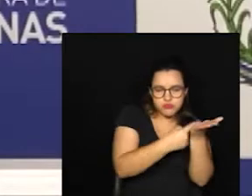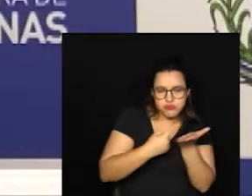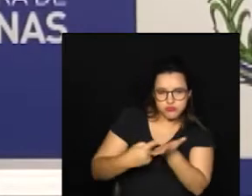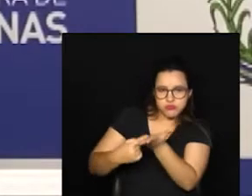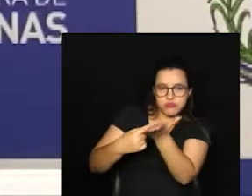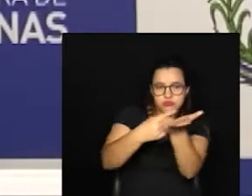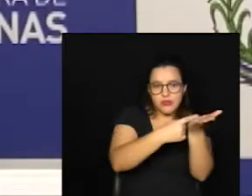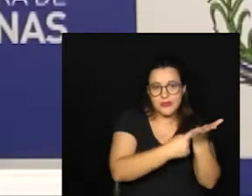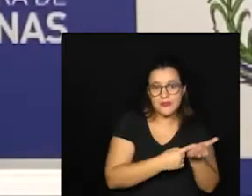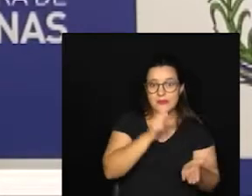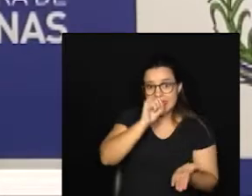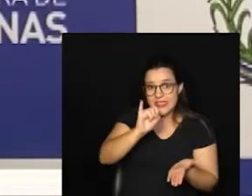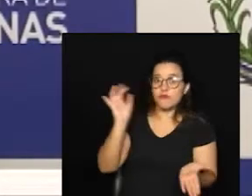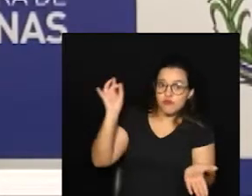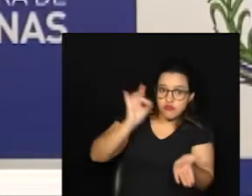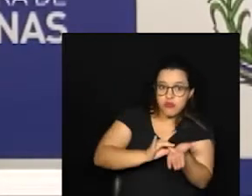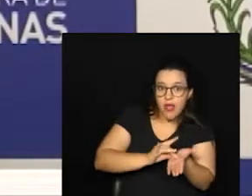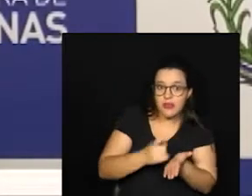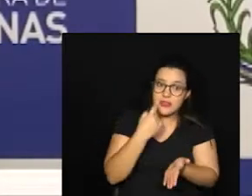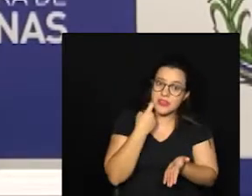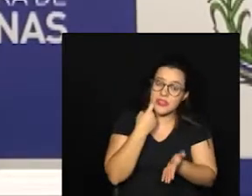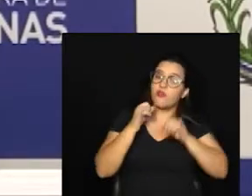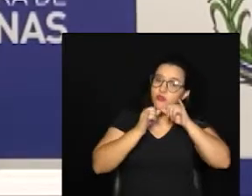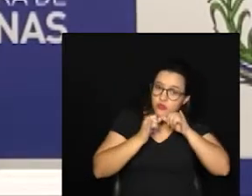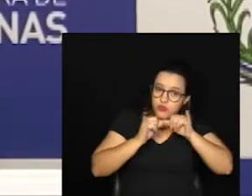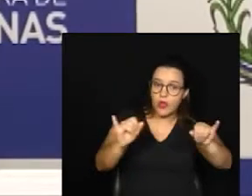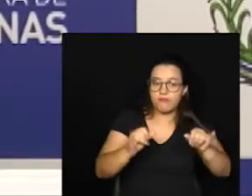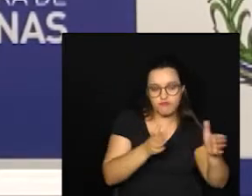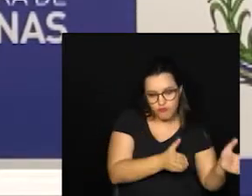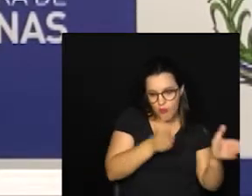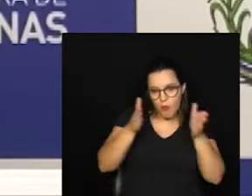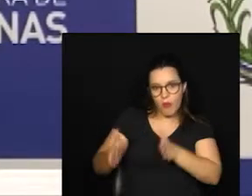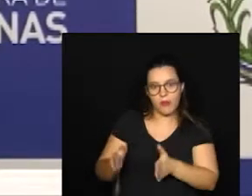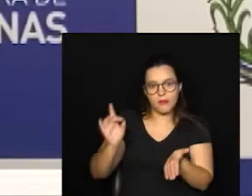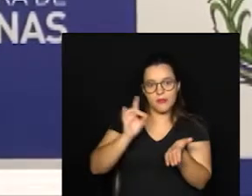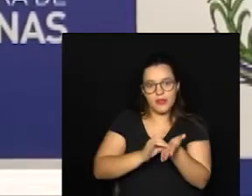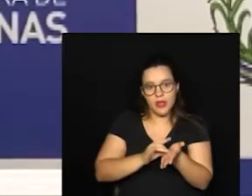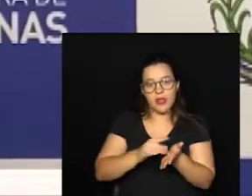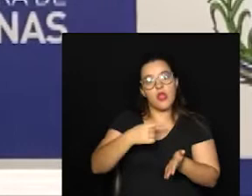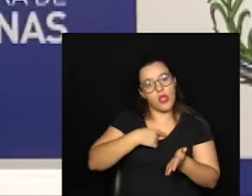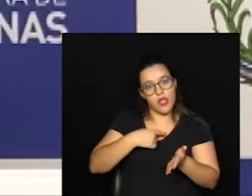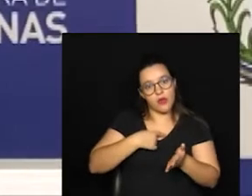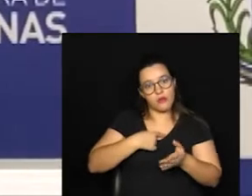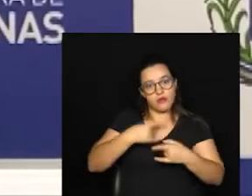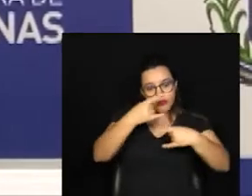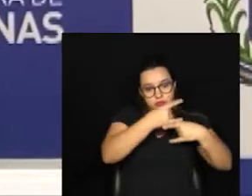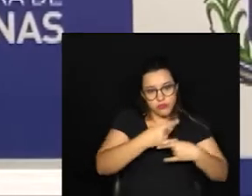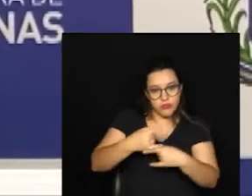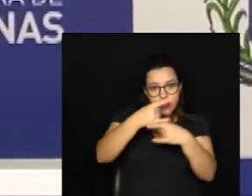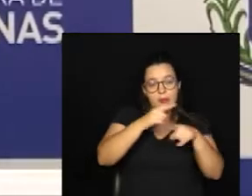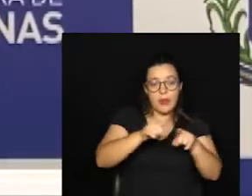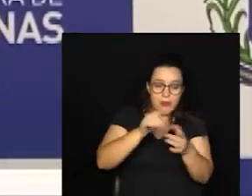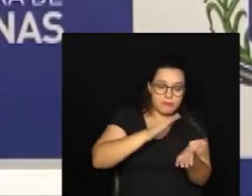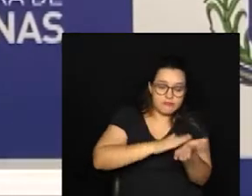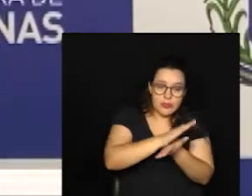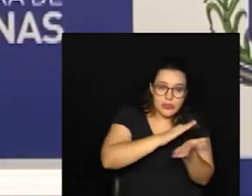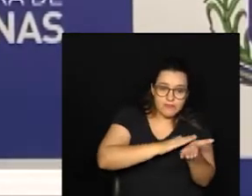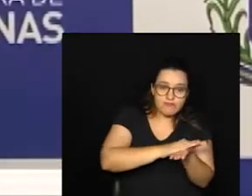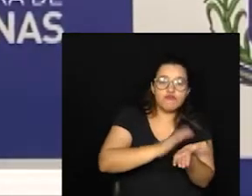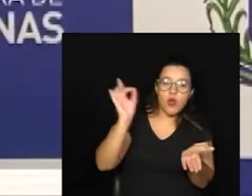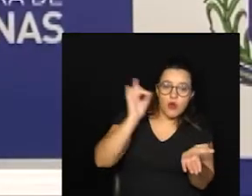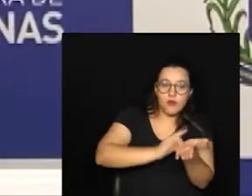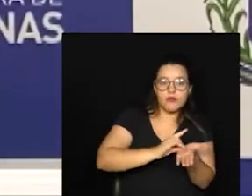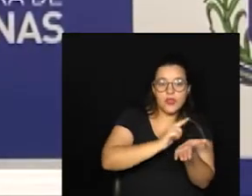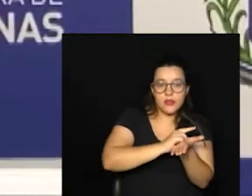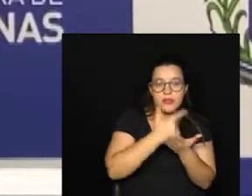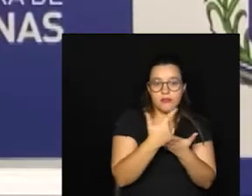realmente nesta sexta for divulgado, eu vou fazer uma edição extraordinária do Diário Oficial no sábado, já